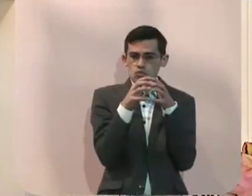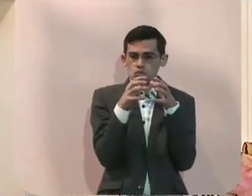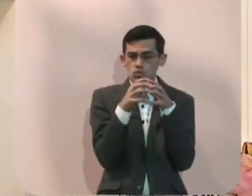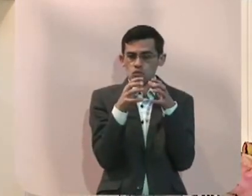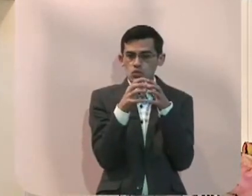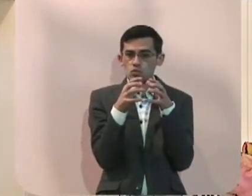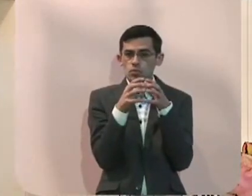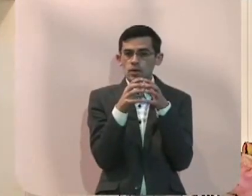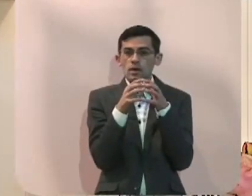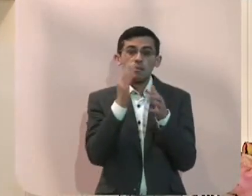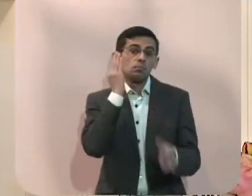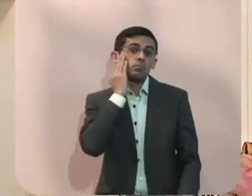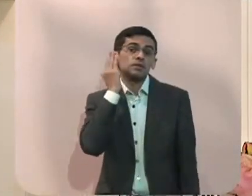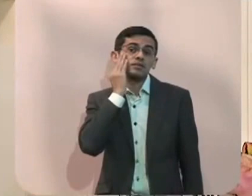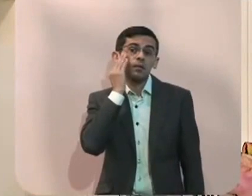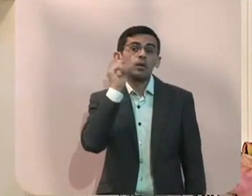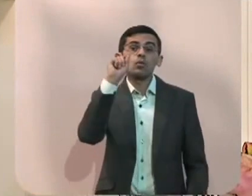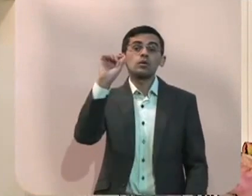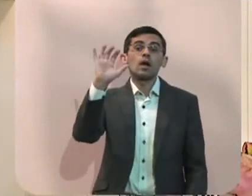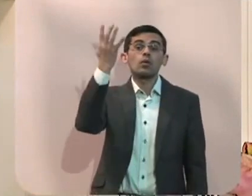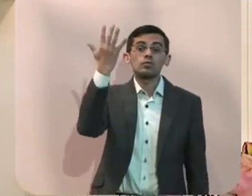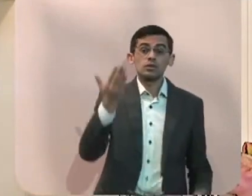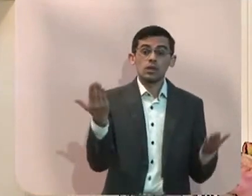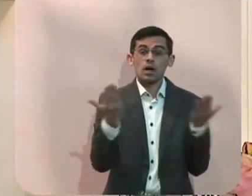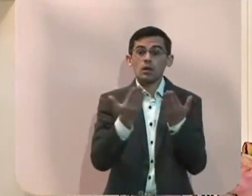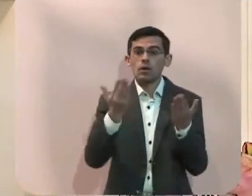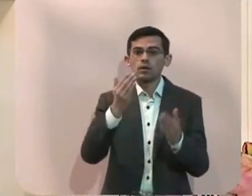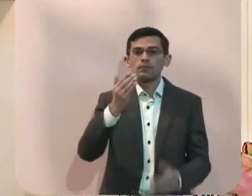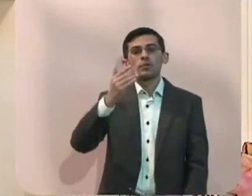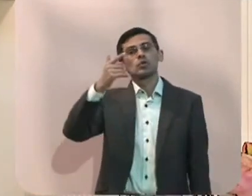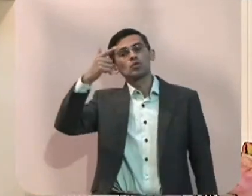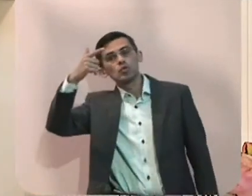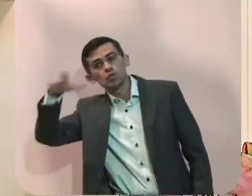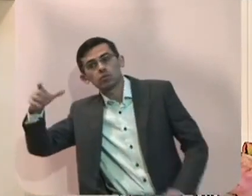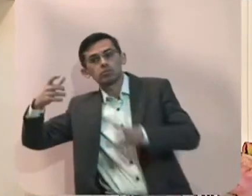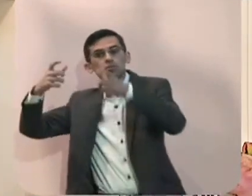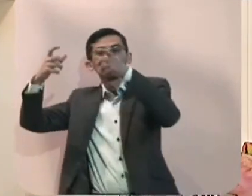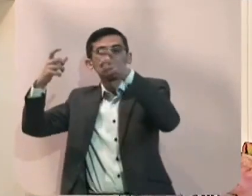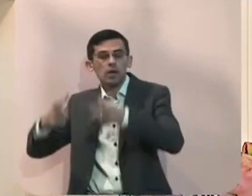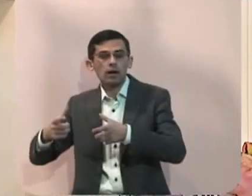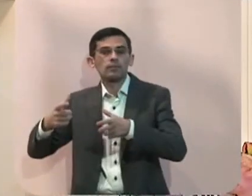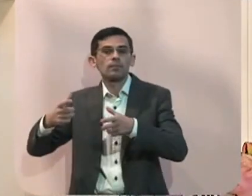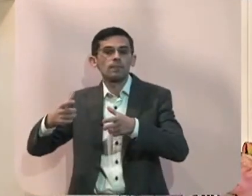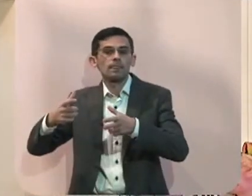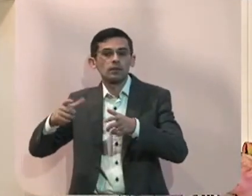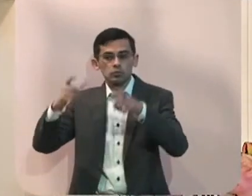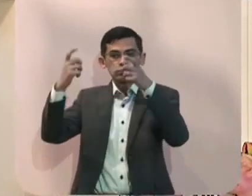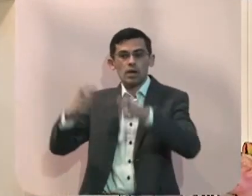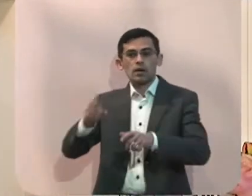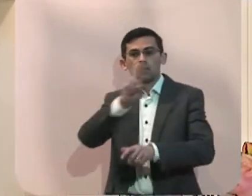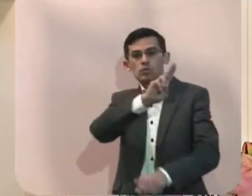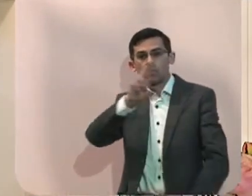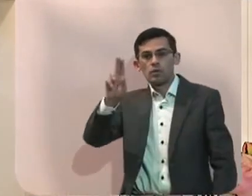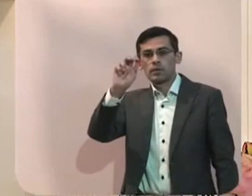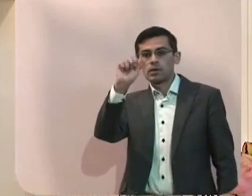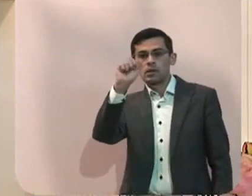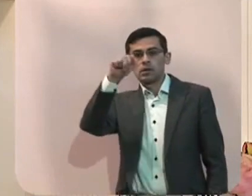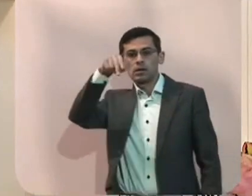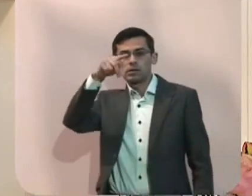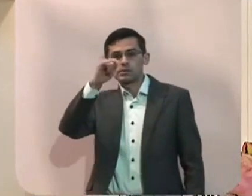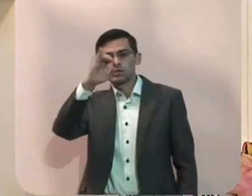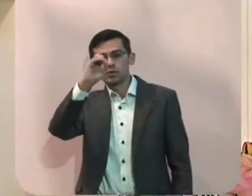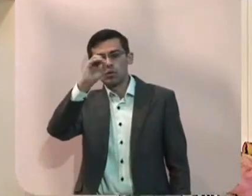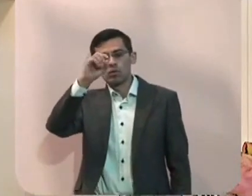tá? Para saber o que estava acontecendo agora numa outra localidade, que era Antioquia. Porque lá em